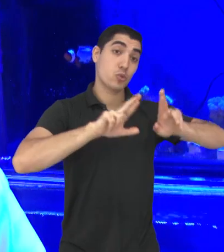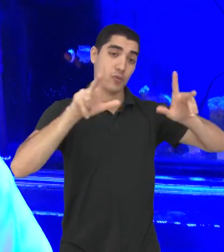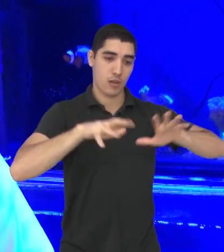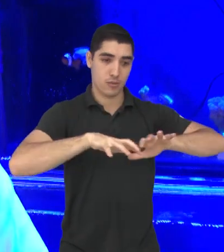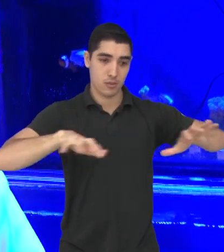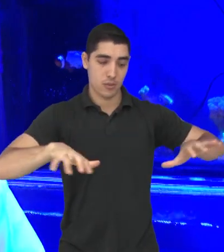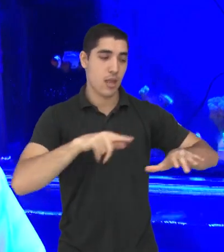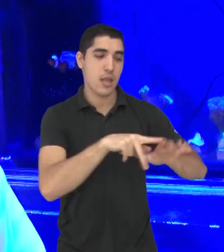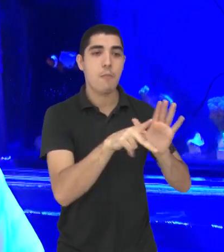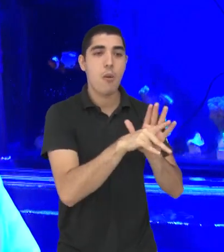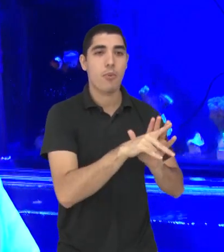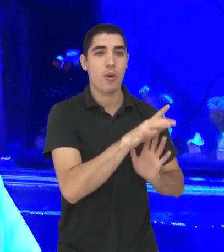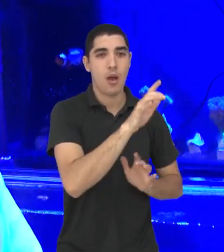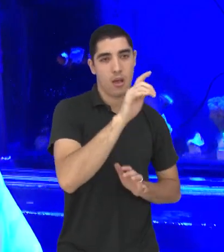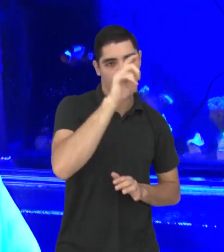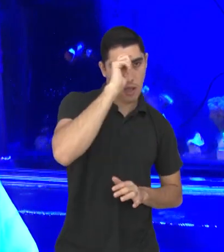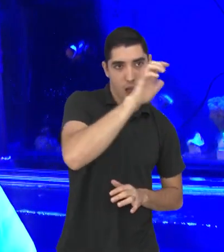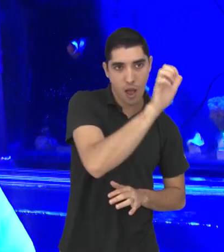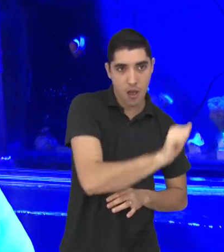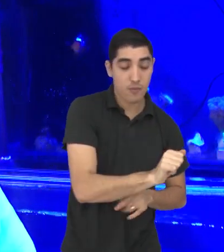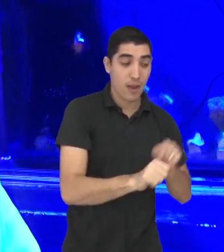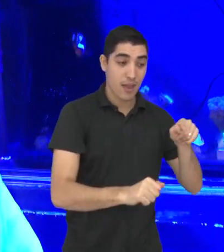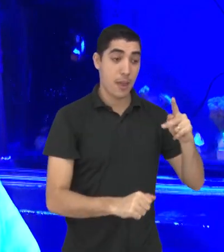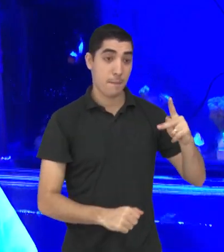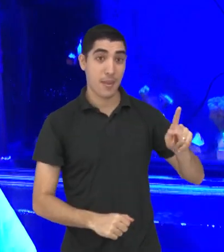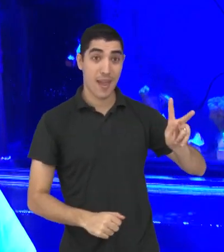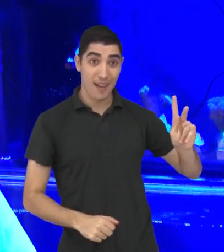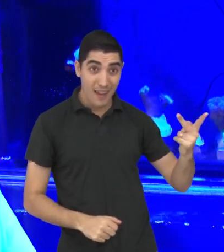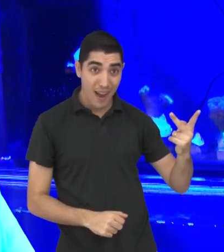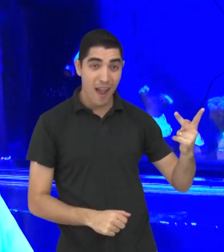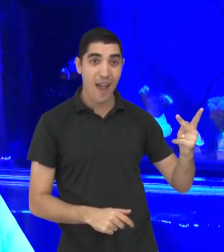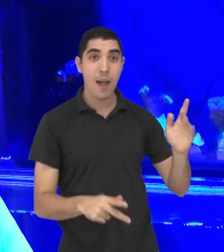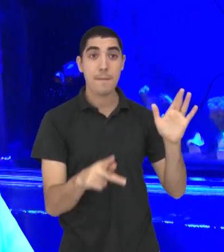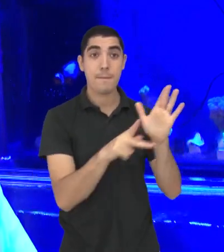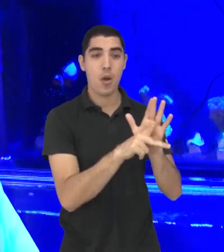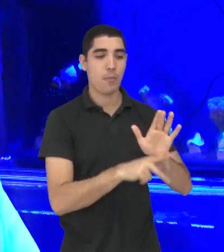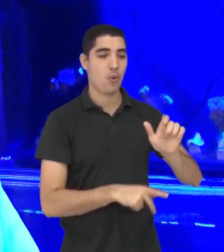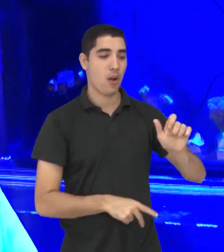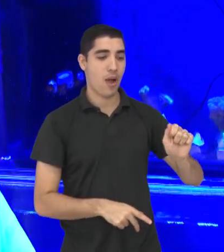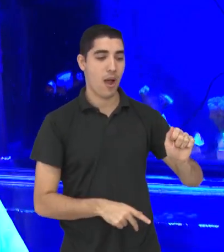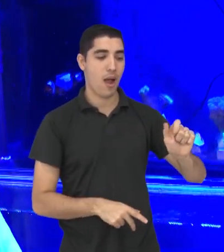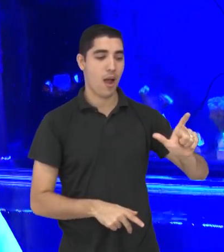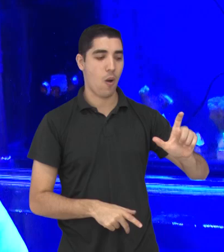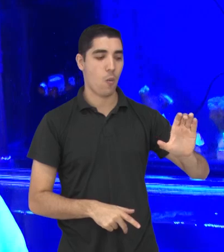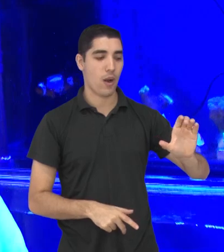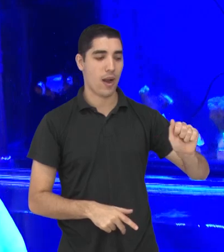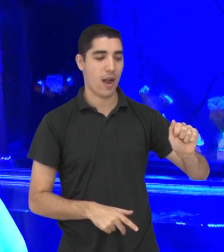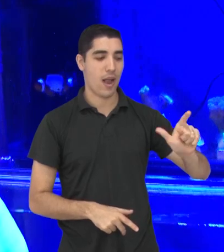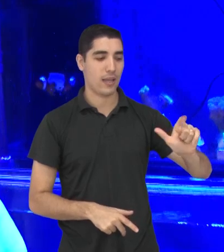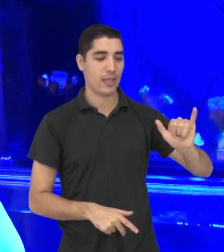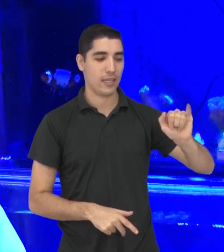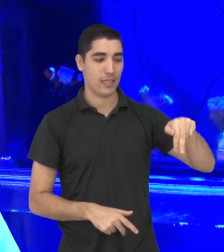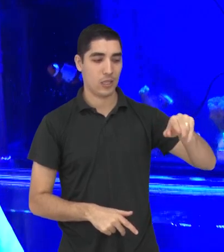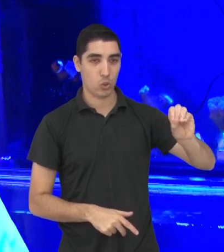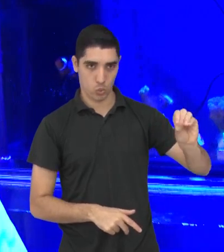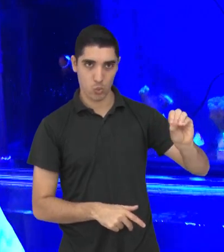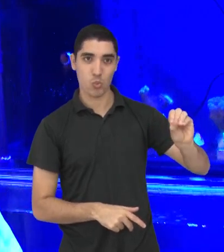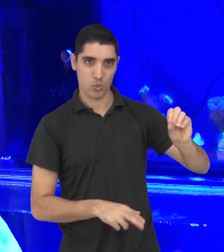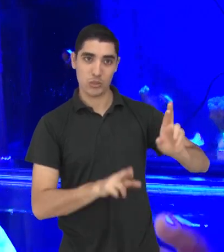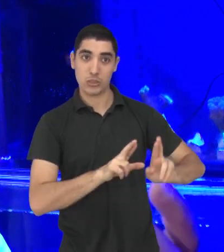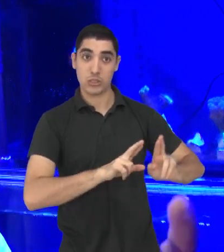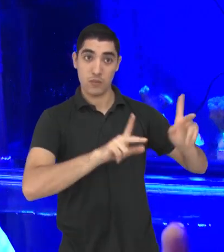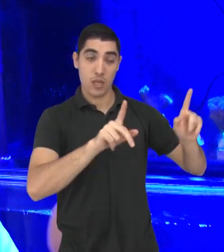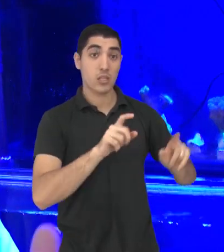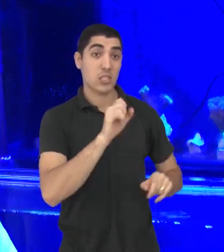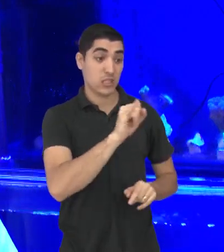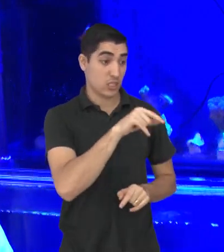não adianta eu pegar um ciclídeo africano, por exemplo, que ele é de um pH extremamente alcalino. Então, como ele é muito alcalino, se eu pegar esse